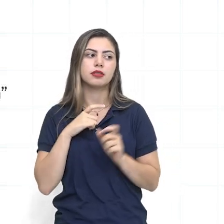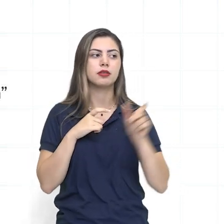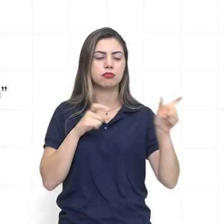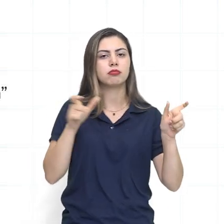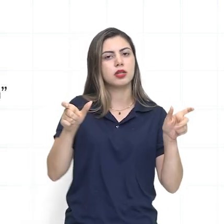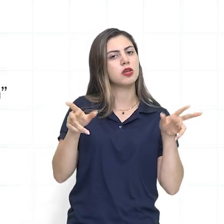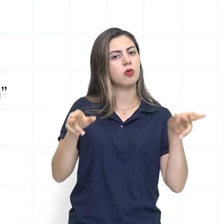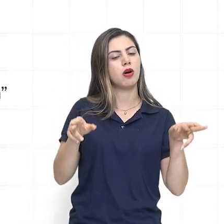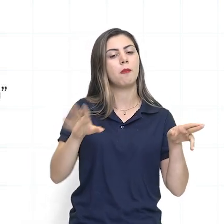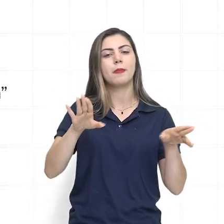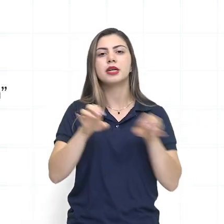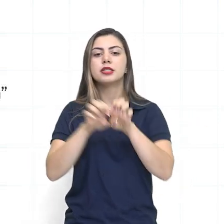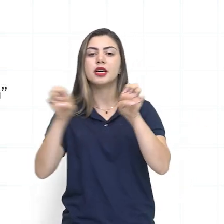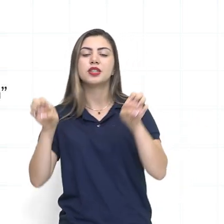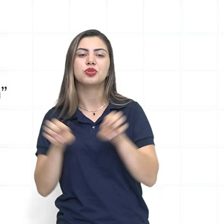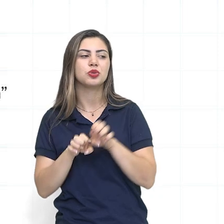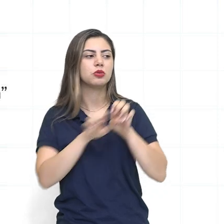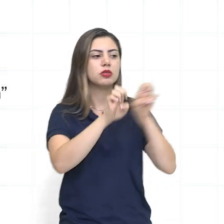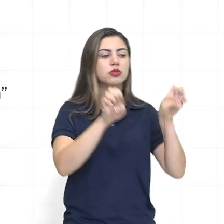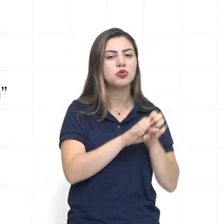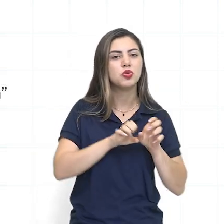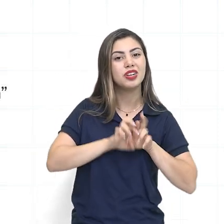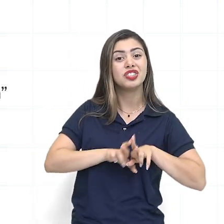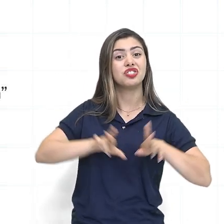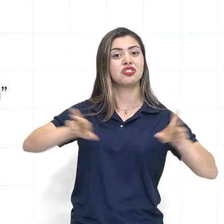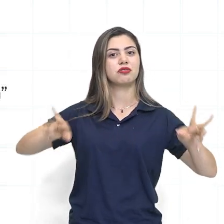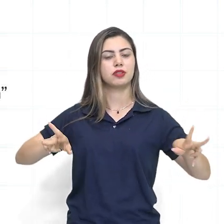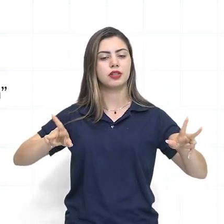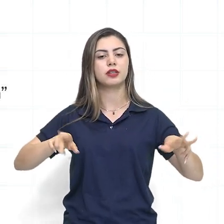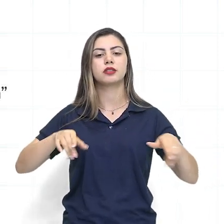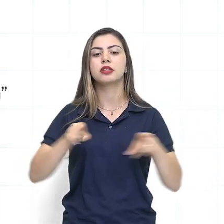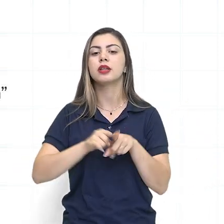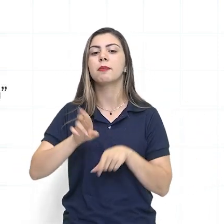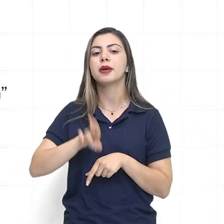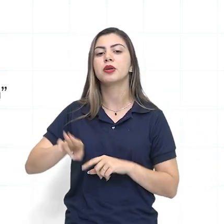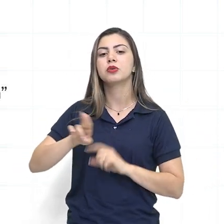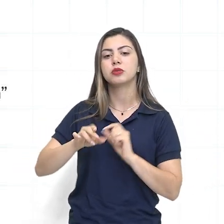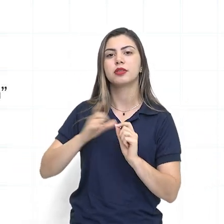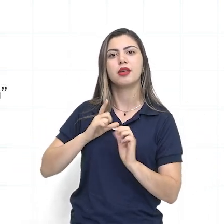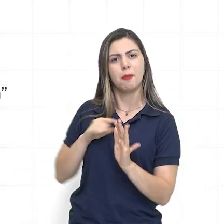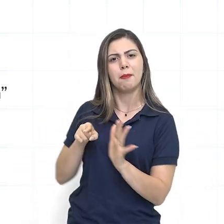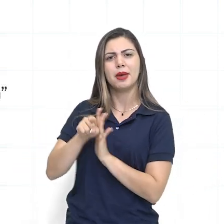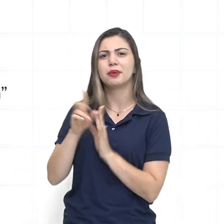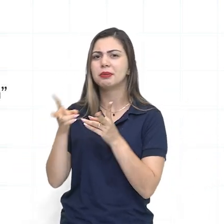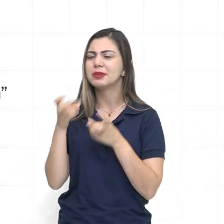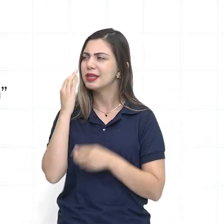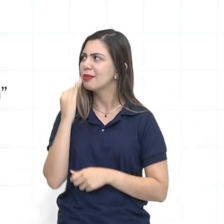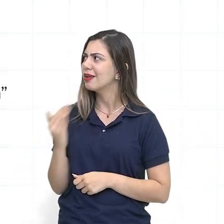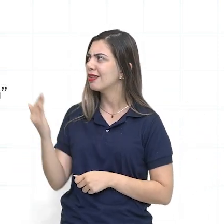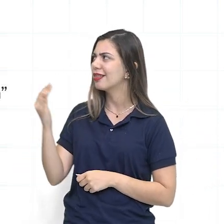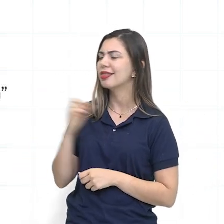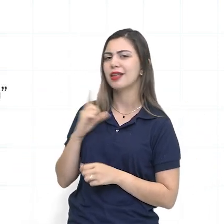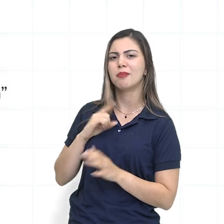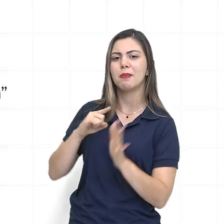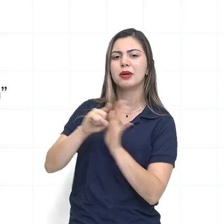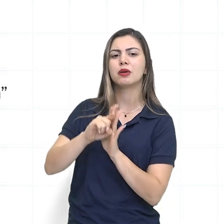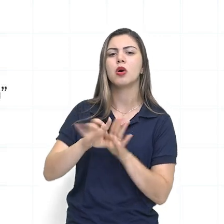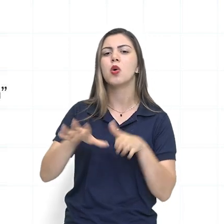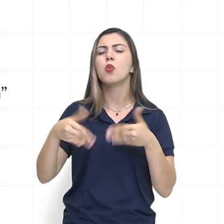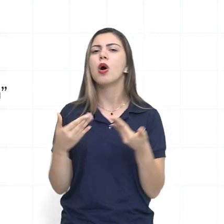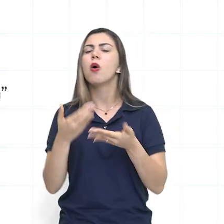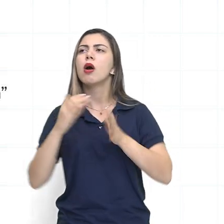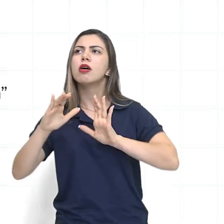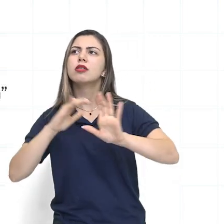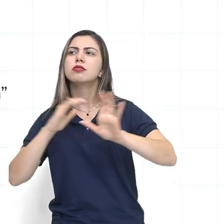A estrutura do texto é completamente diferente. Inclusive, ele utiliza o quê? Uma pergunta, né? Ele faz uma pergunta, a canção do